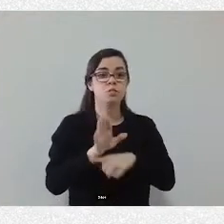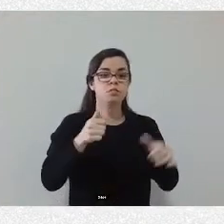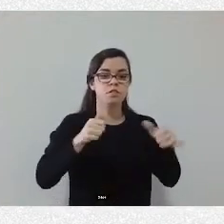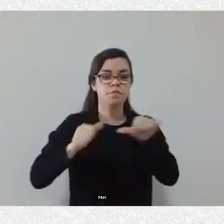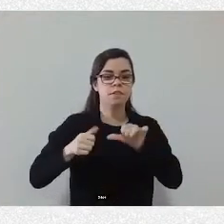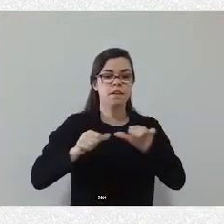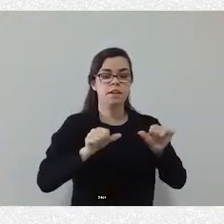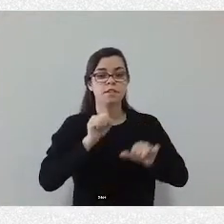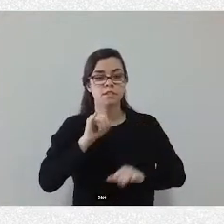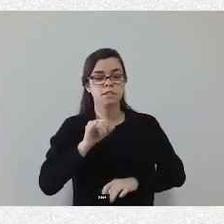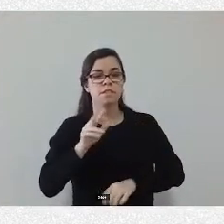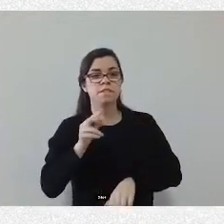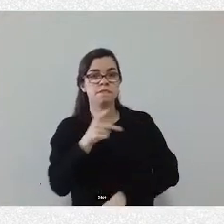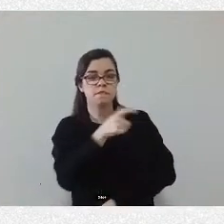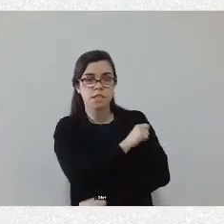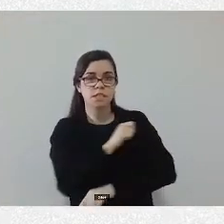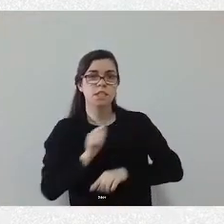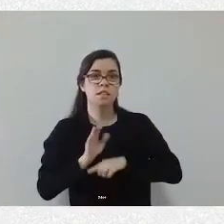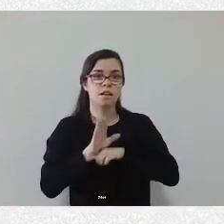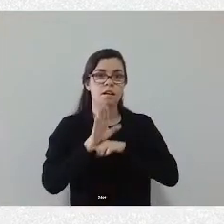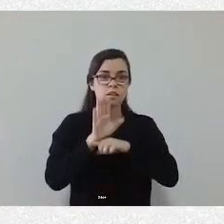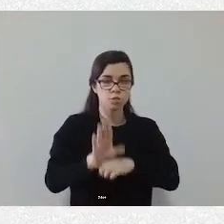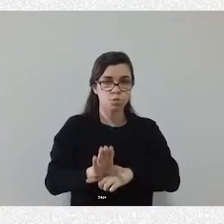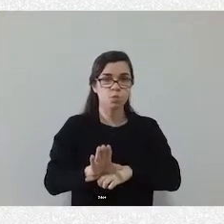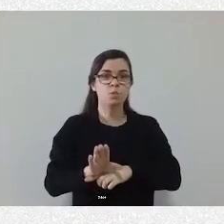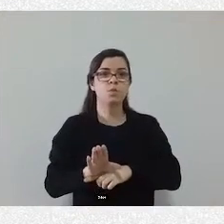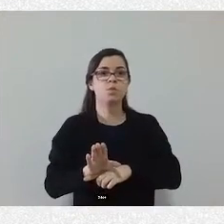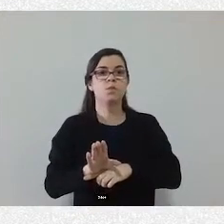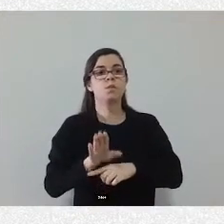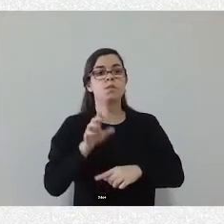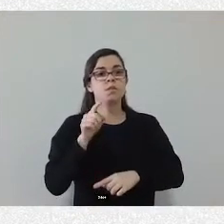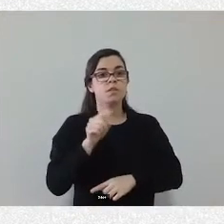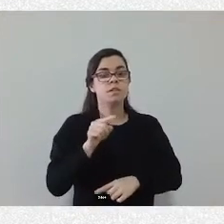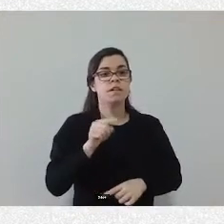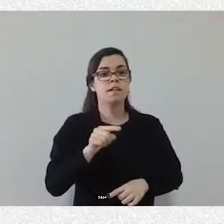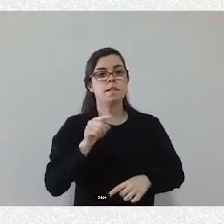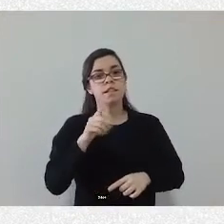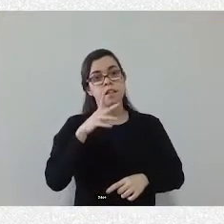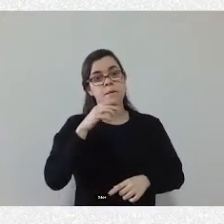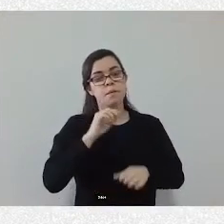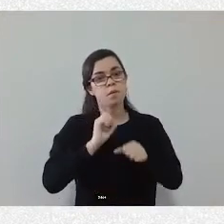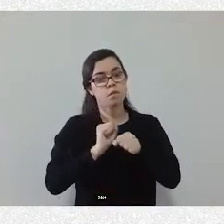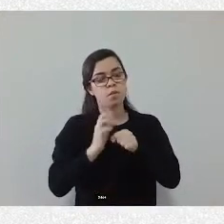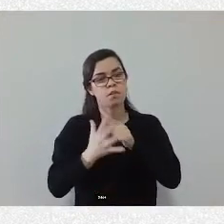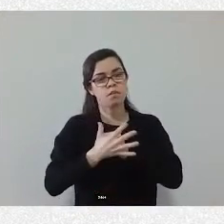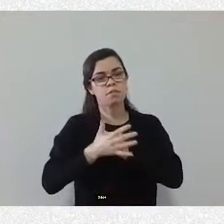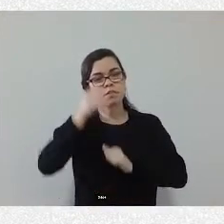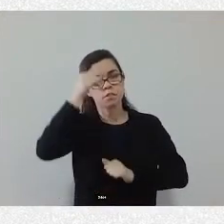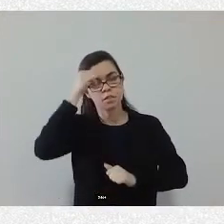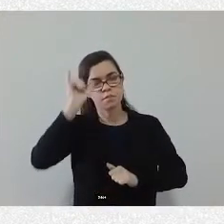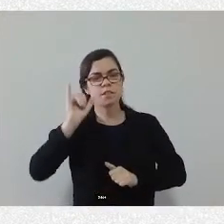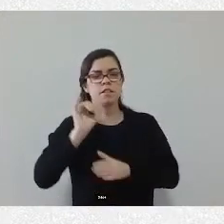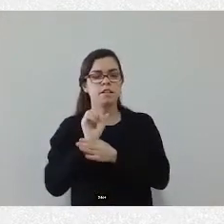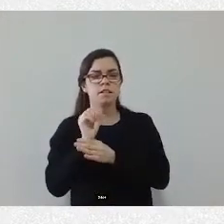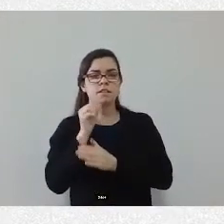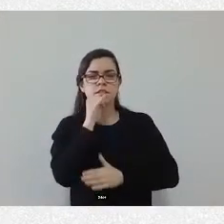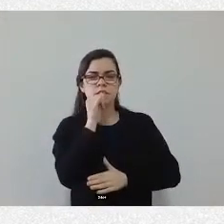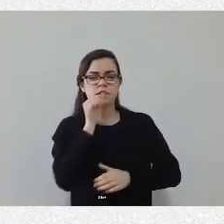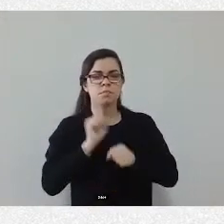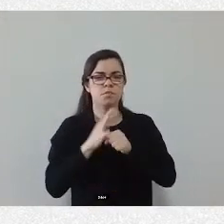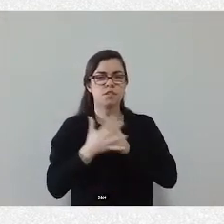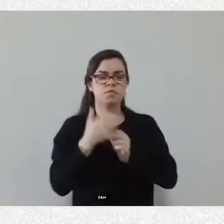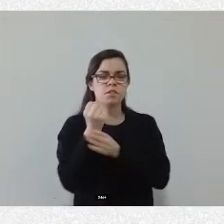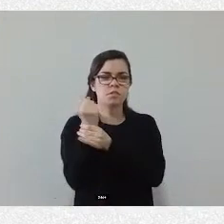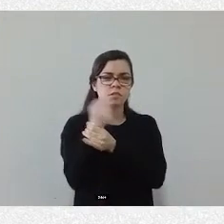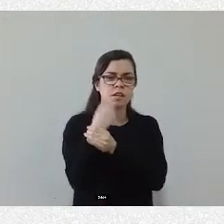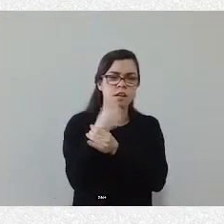né, nesse nosso contexto aqui, nesses desfechos que são importantes, né, como ocorrência de casos graves, né, desfechos aí do